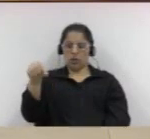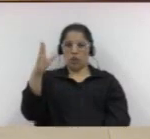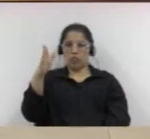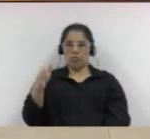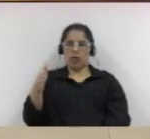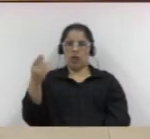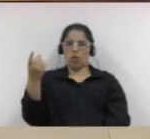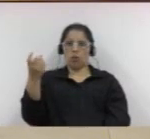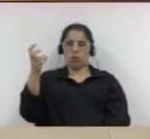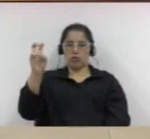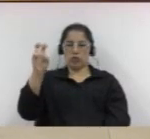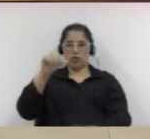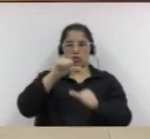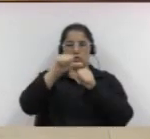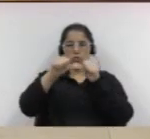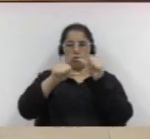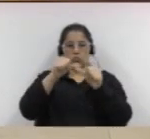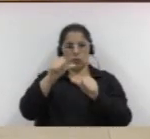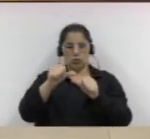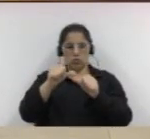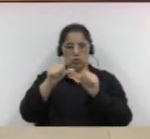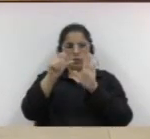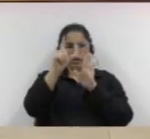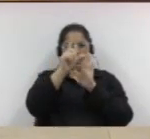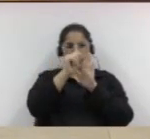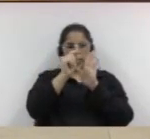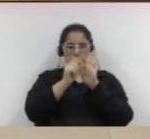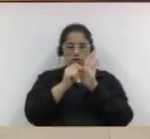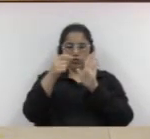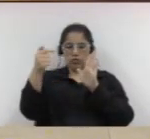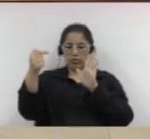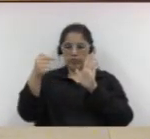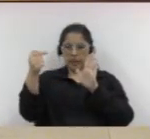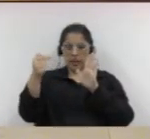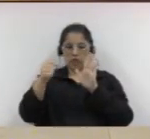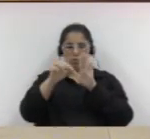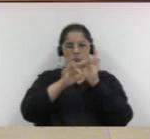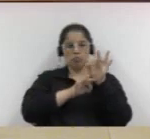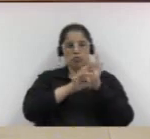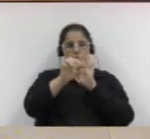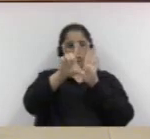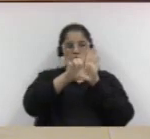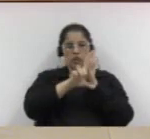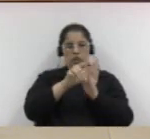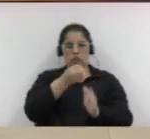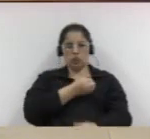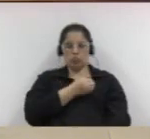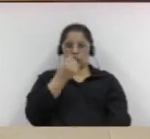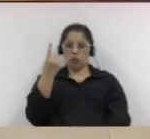169/2015. Modifica o caput do artigo 7º do projeto de lei número